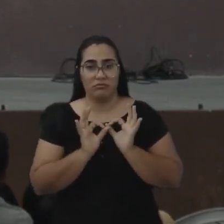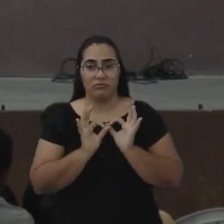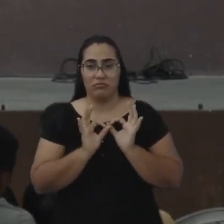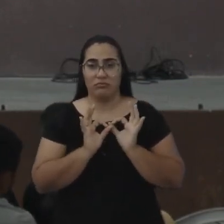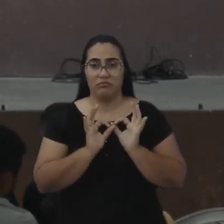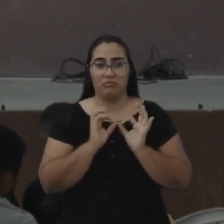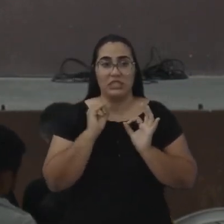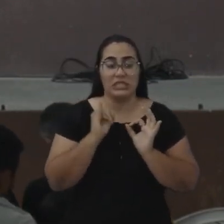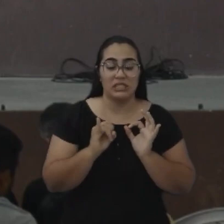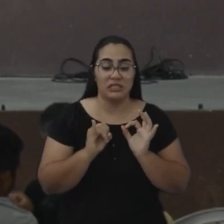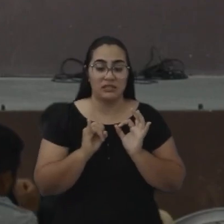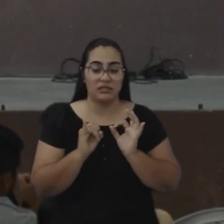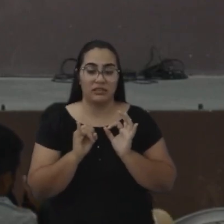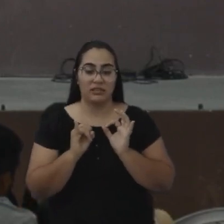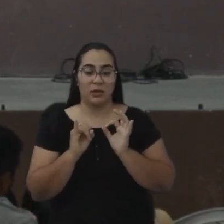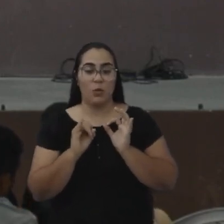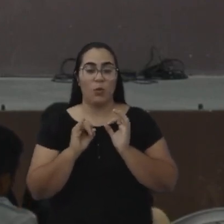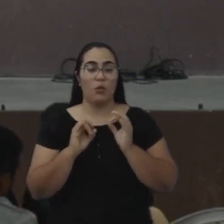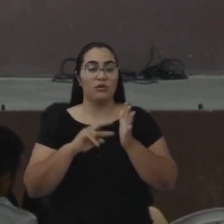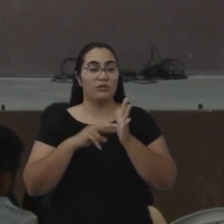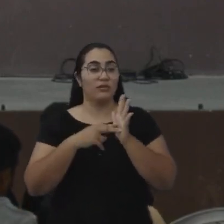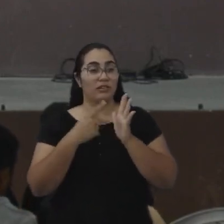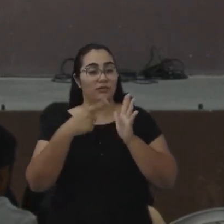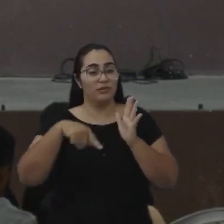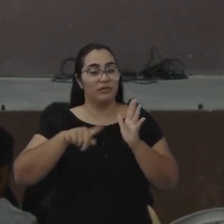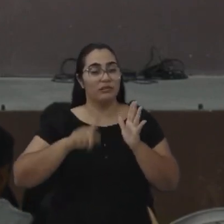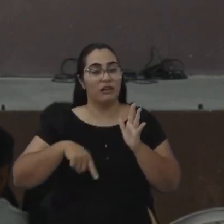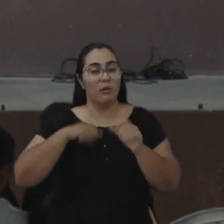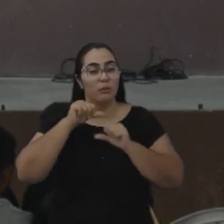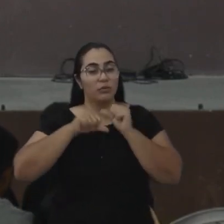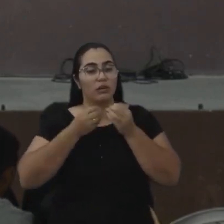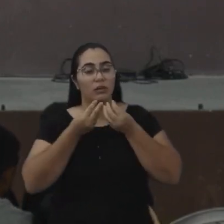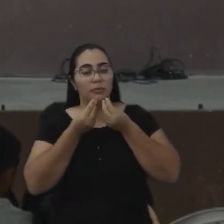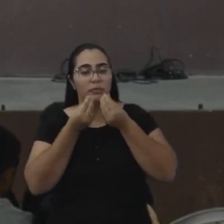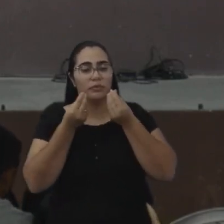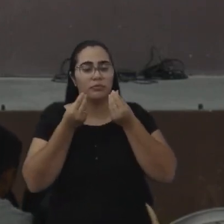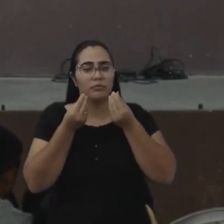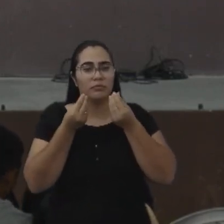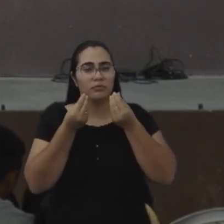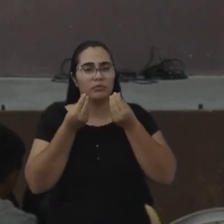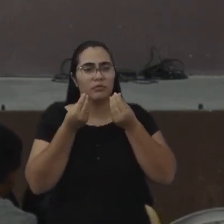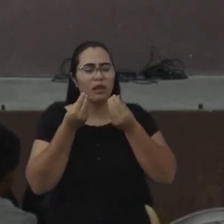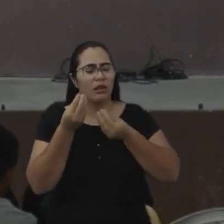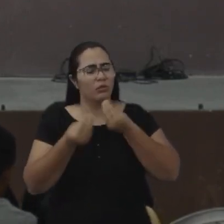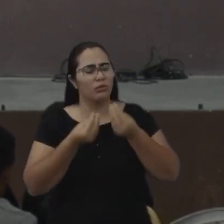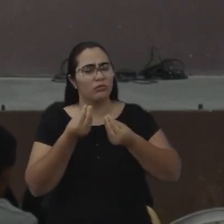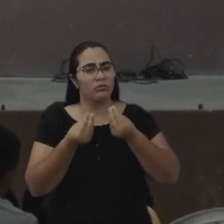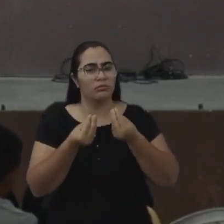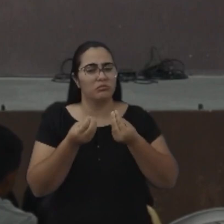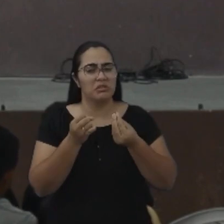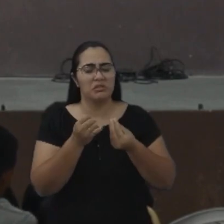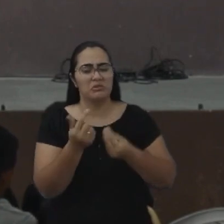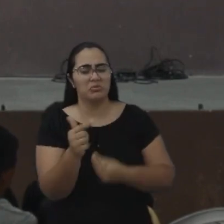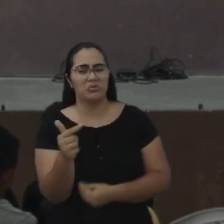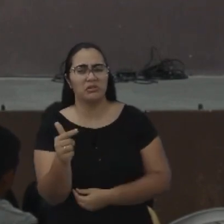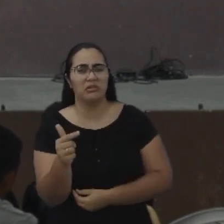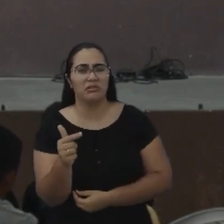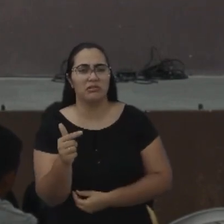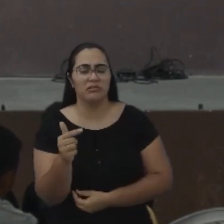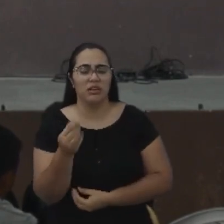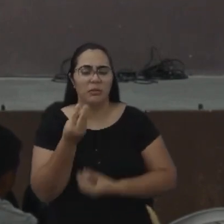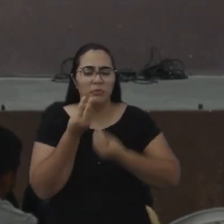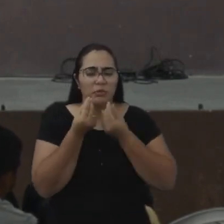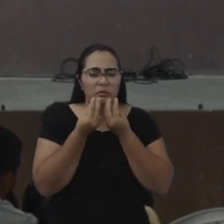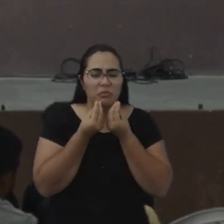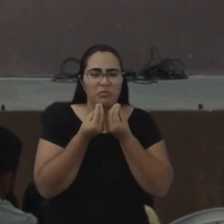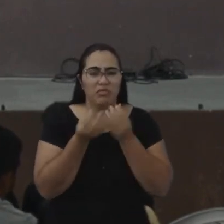a função que o sal tem, como então transformar vocês em sal? Porque se você não realiza a função